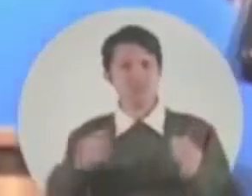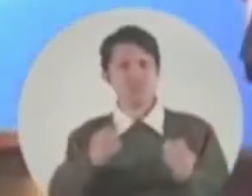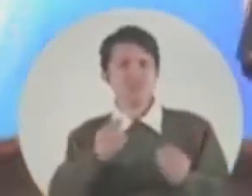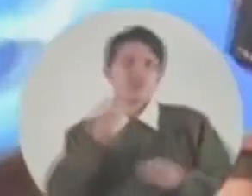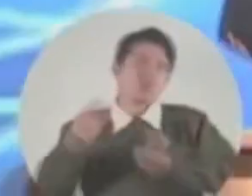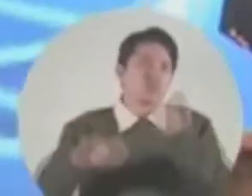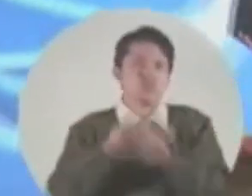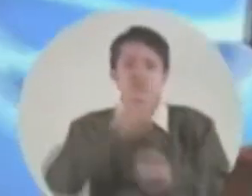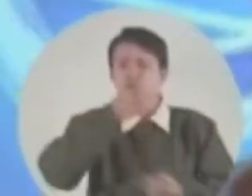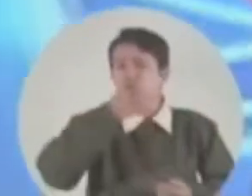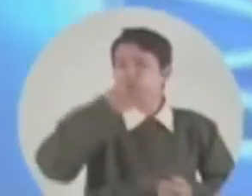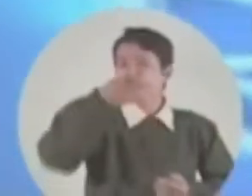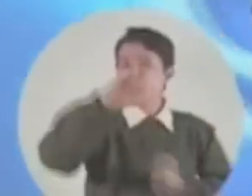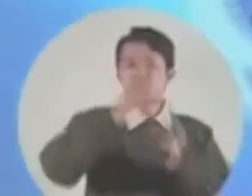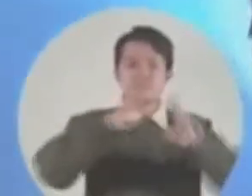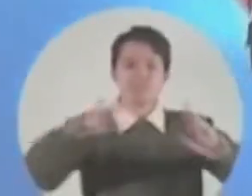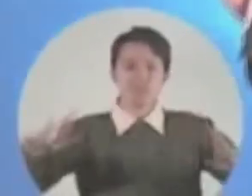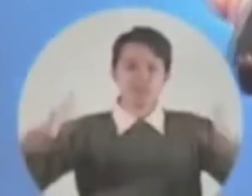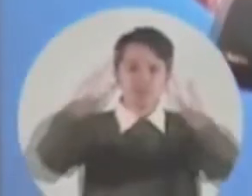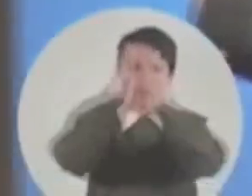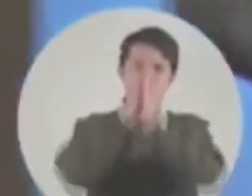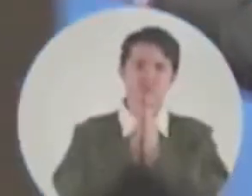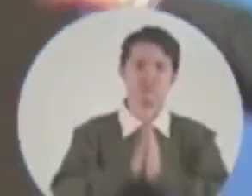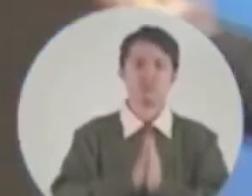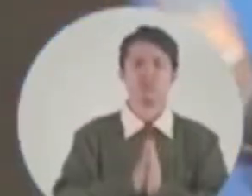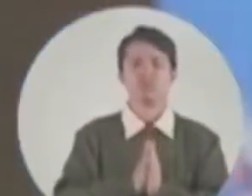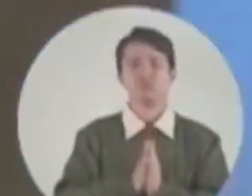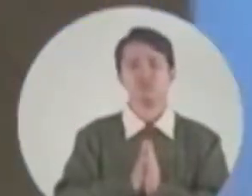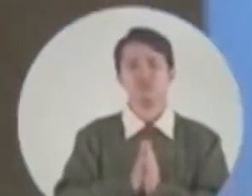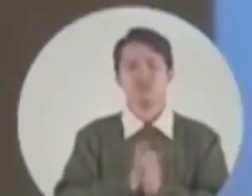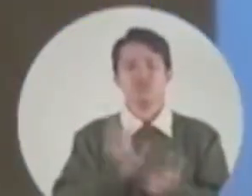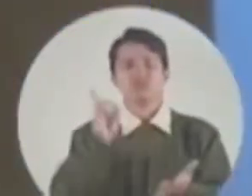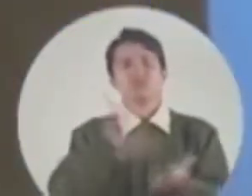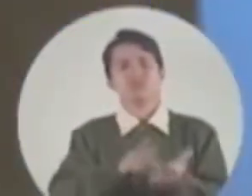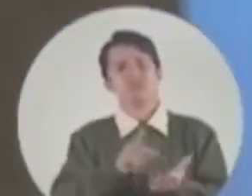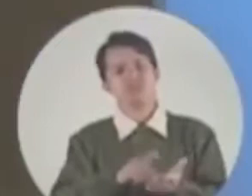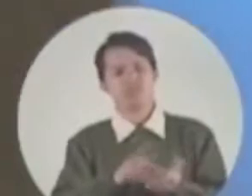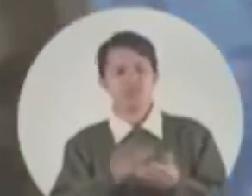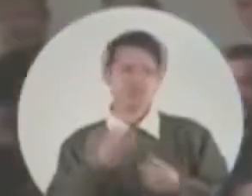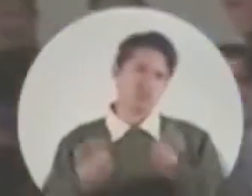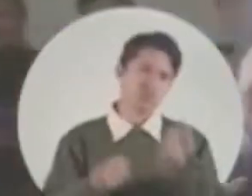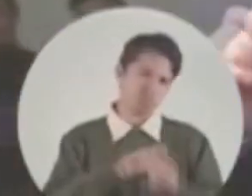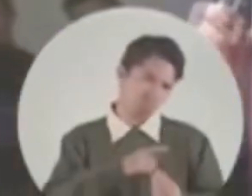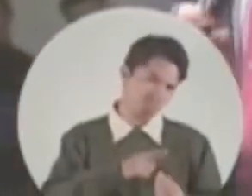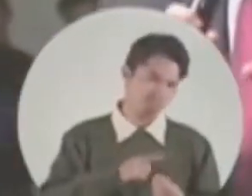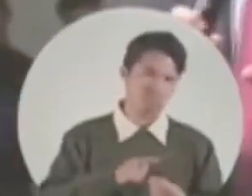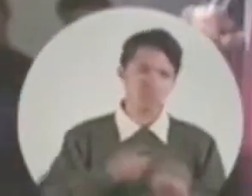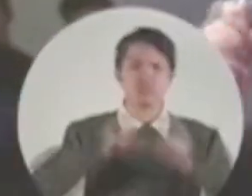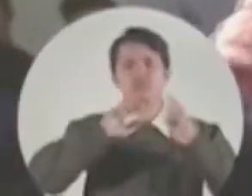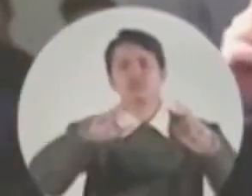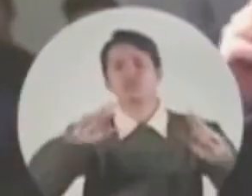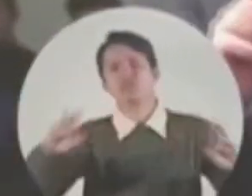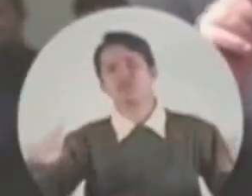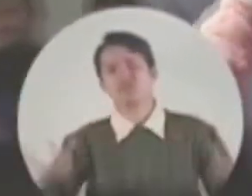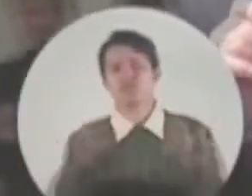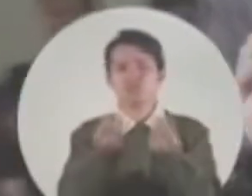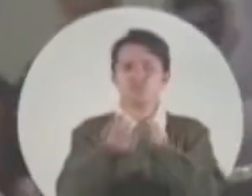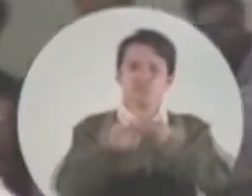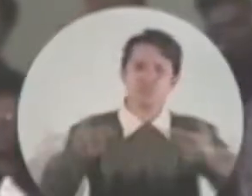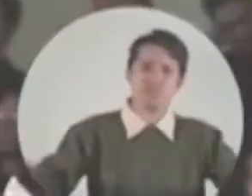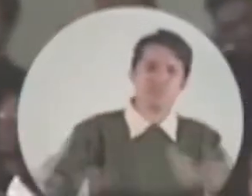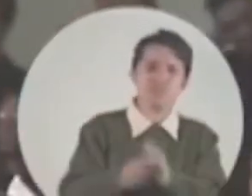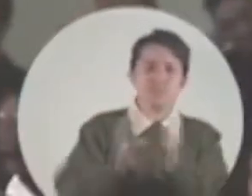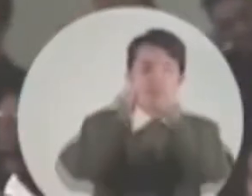olhar perspectivas diferentes de adoração. Na verdade, elas são